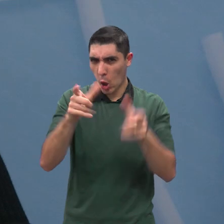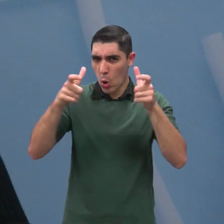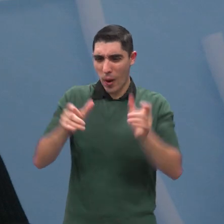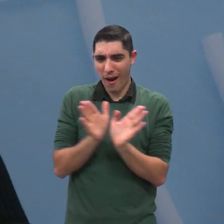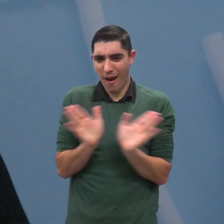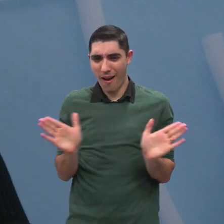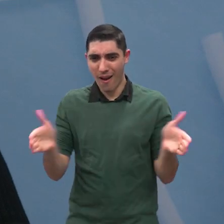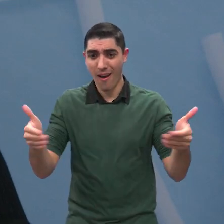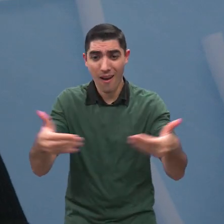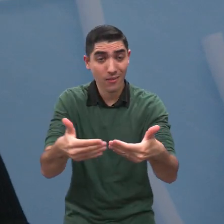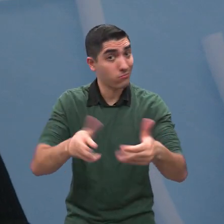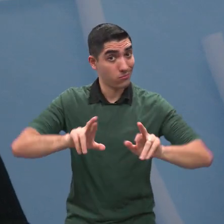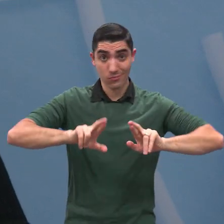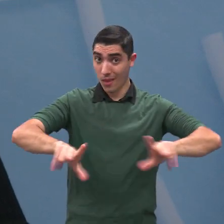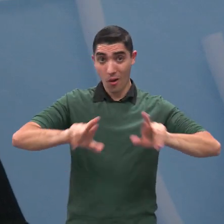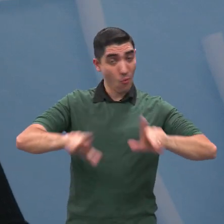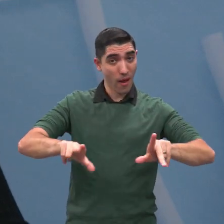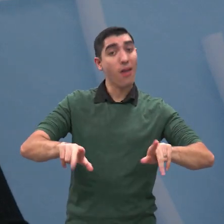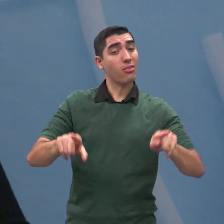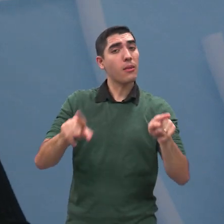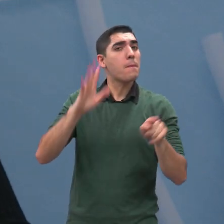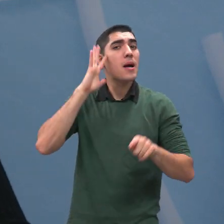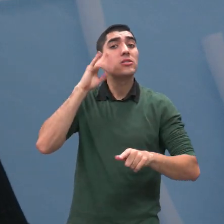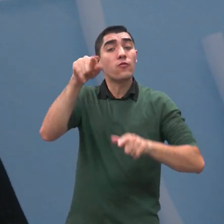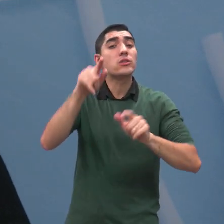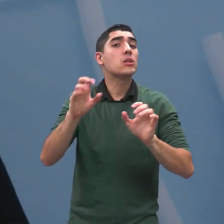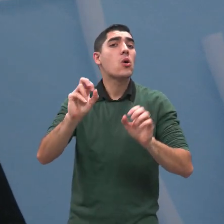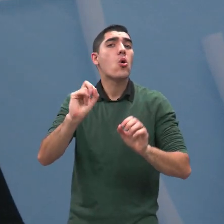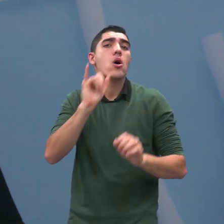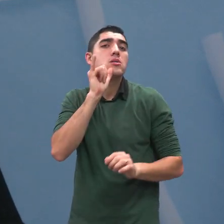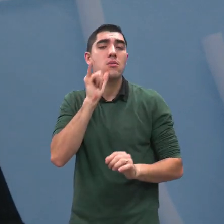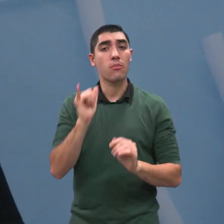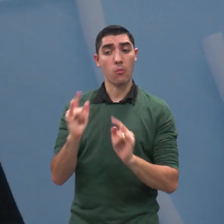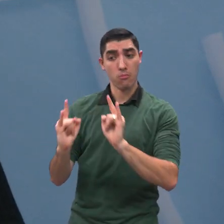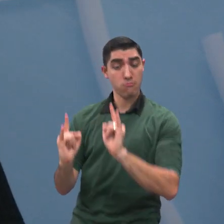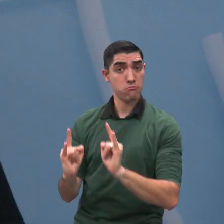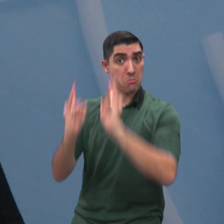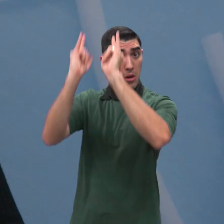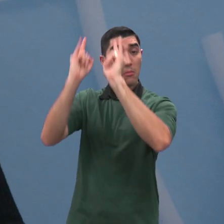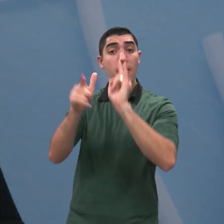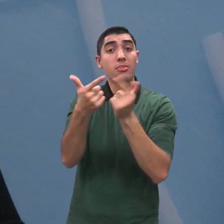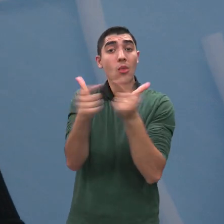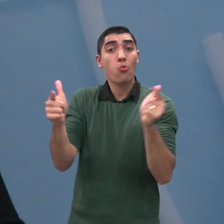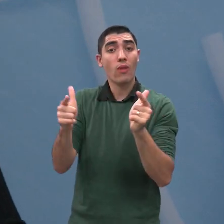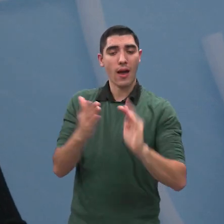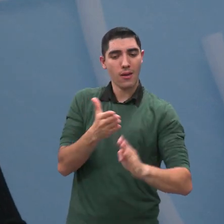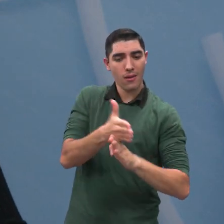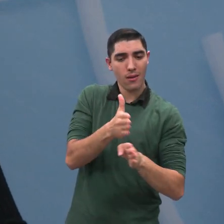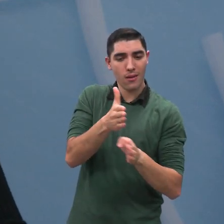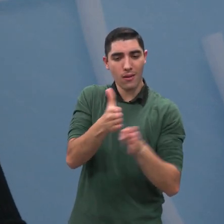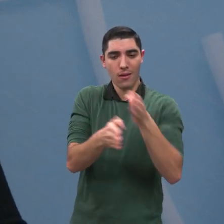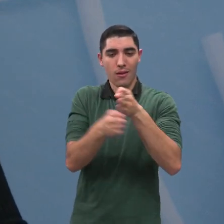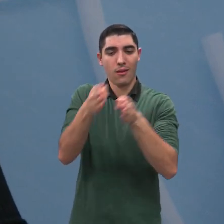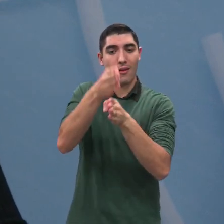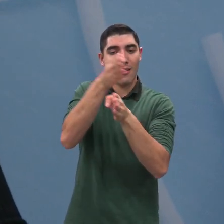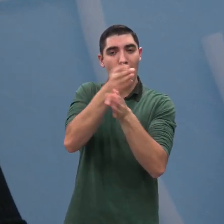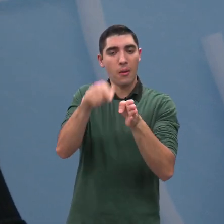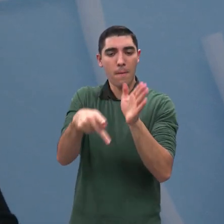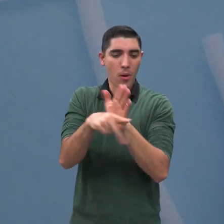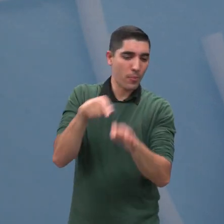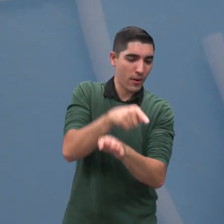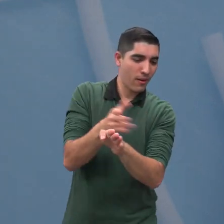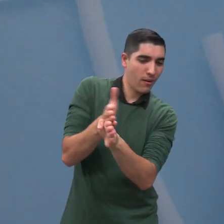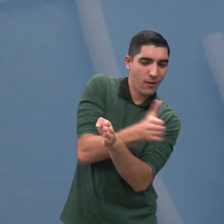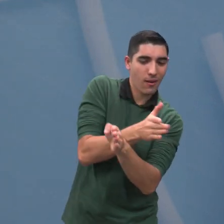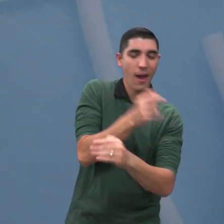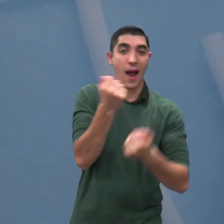rua mesmo. Ou então viver num prédio se ele não tivesse muros separando a área de lazer e a garagem, por exemplo,